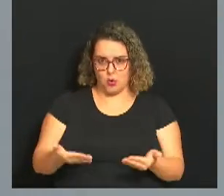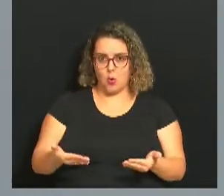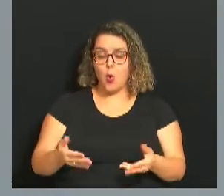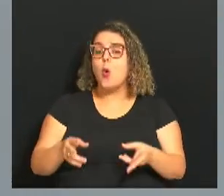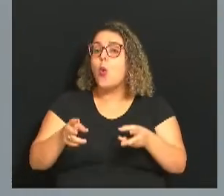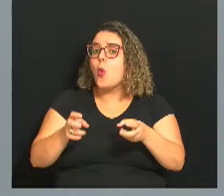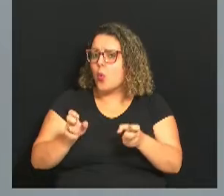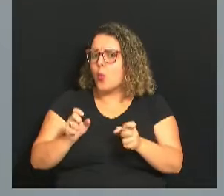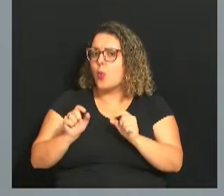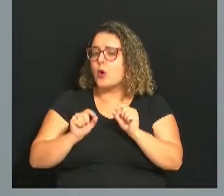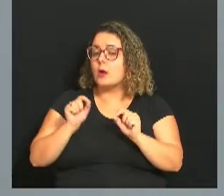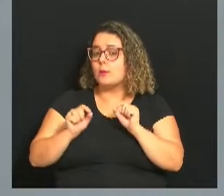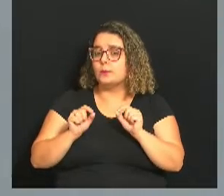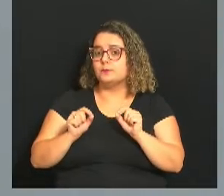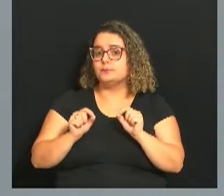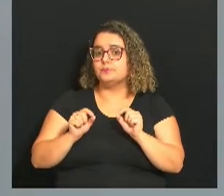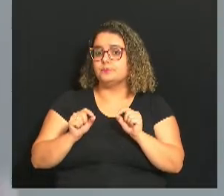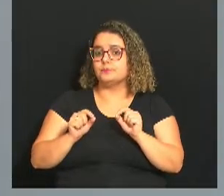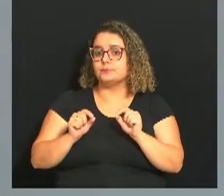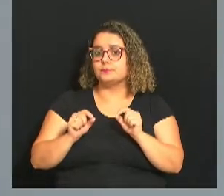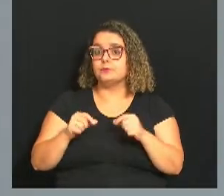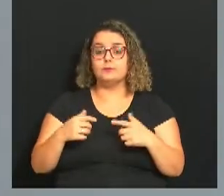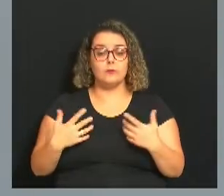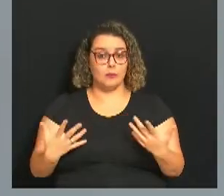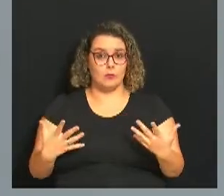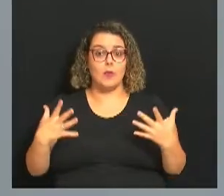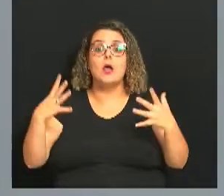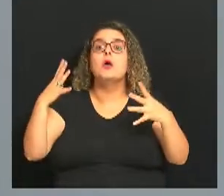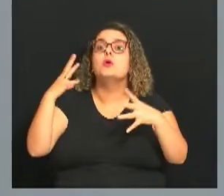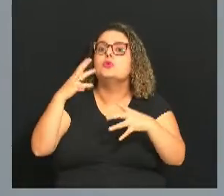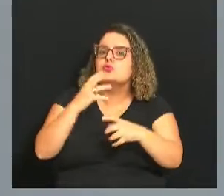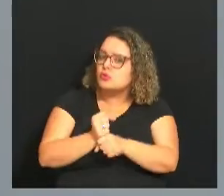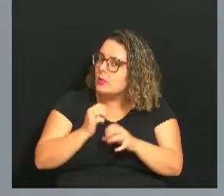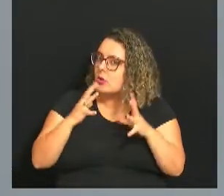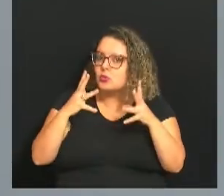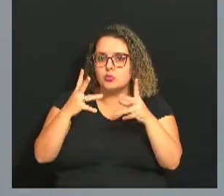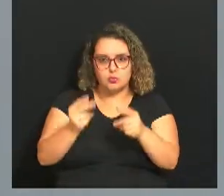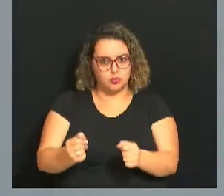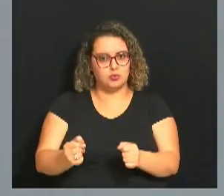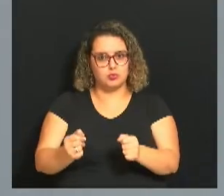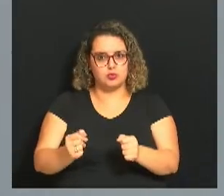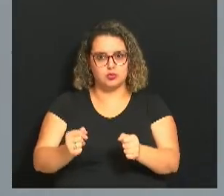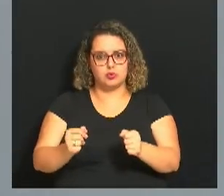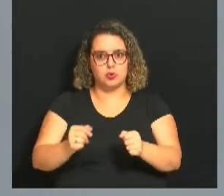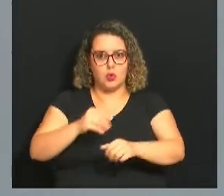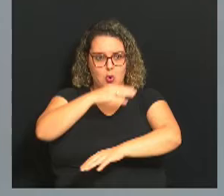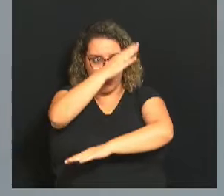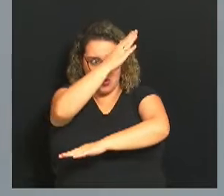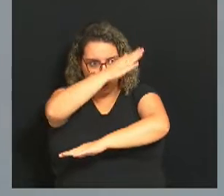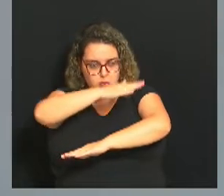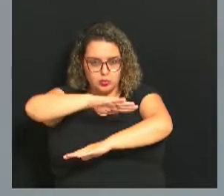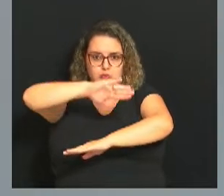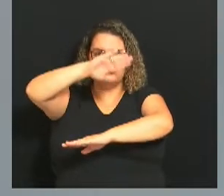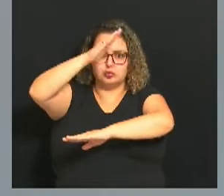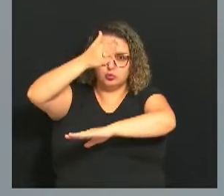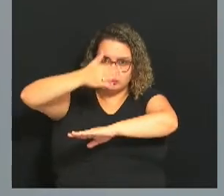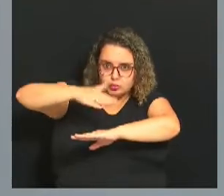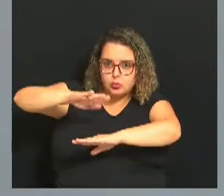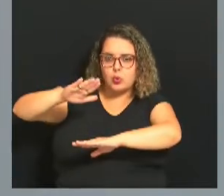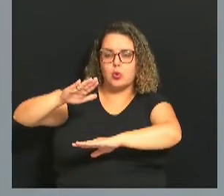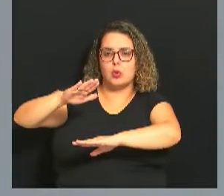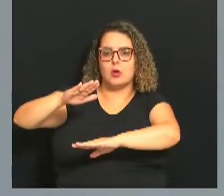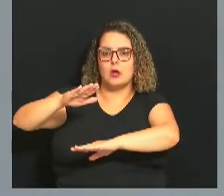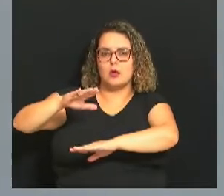percebe é que, somado, evidentemente, às condições físicas do relevo, o relevo serrano, né,